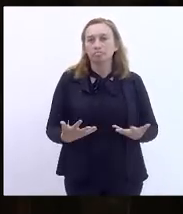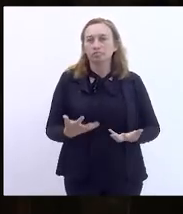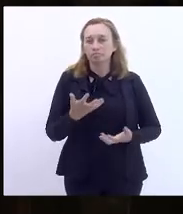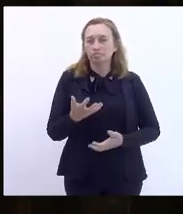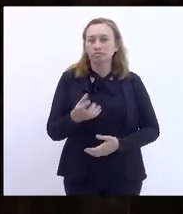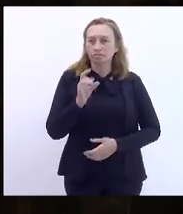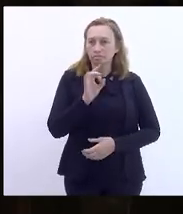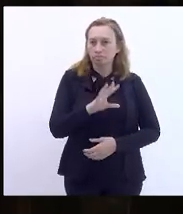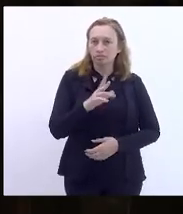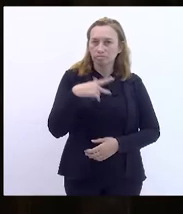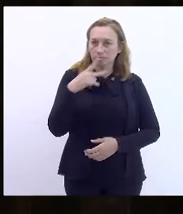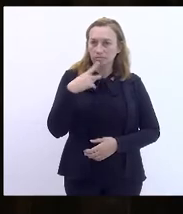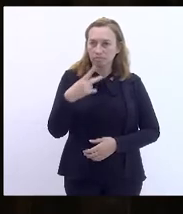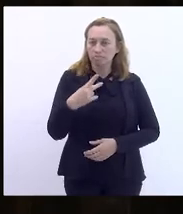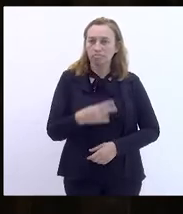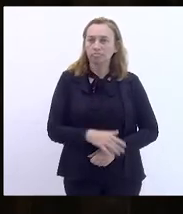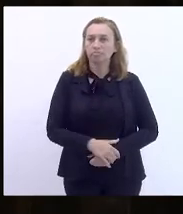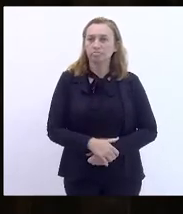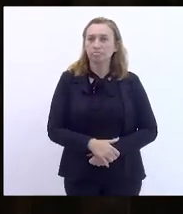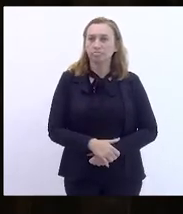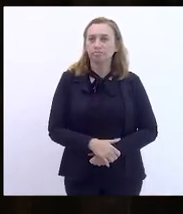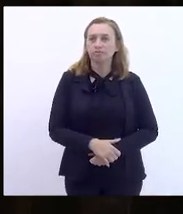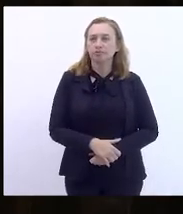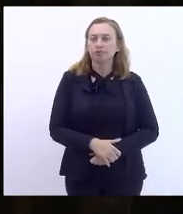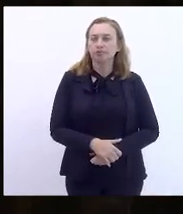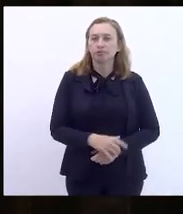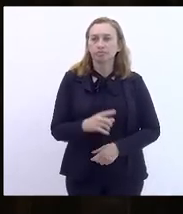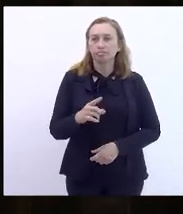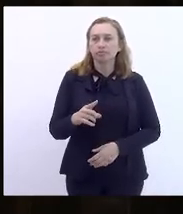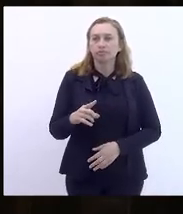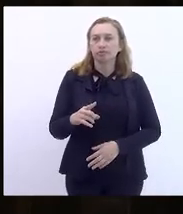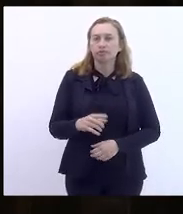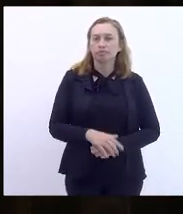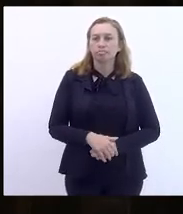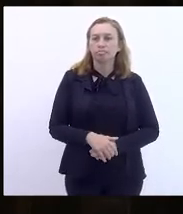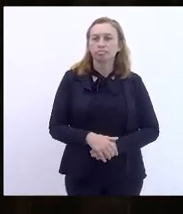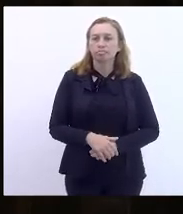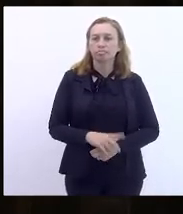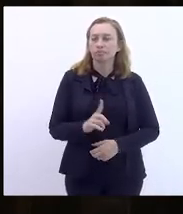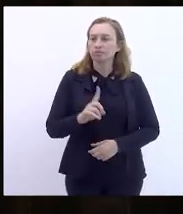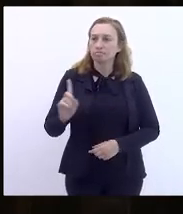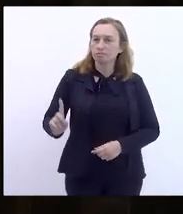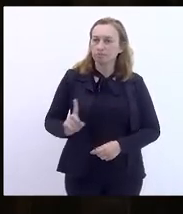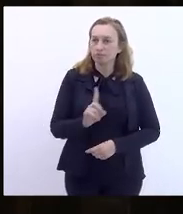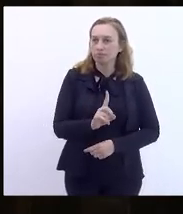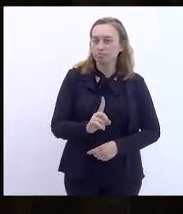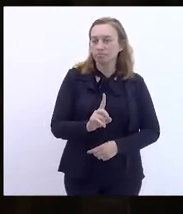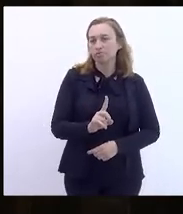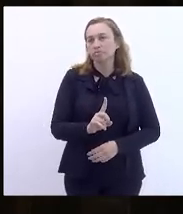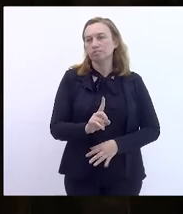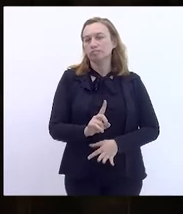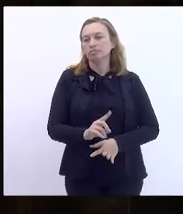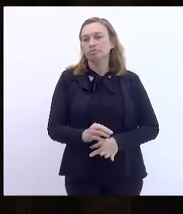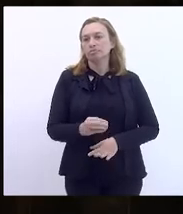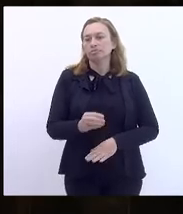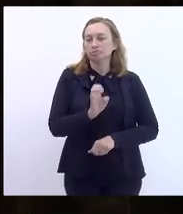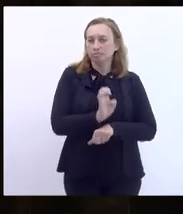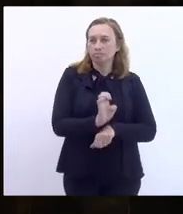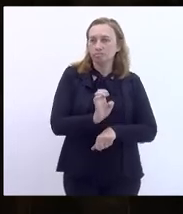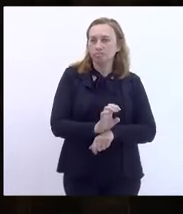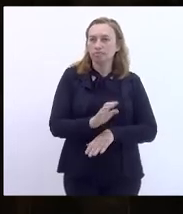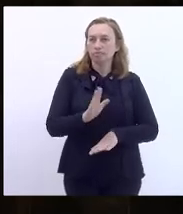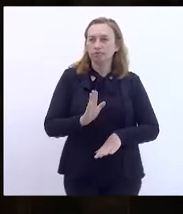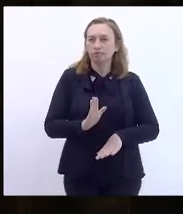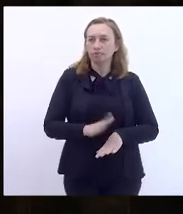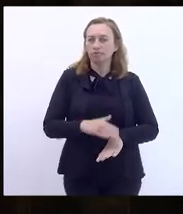que dia pessoal faltar que a gente viver essa loucura toda e não vê a presença do estado né a presença do